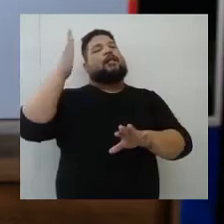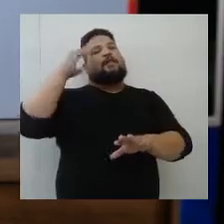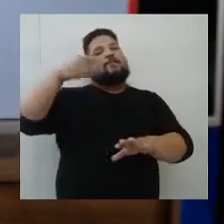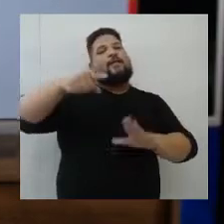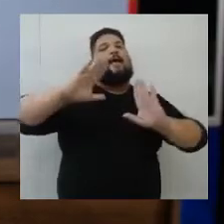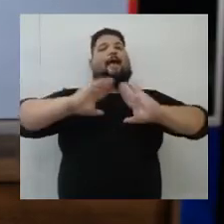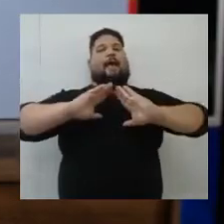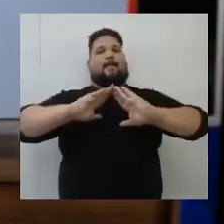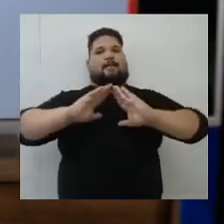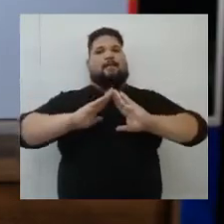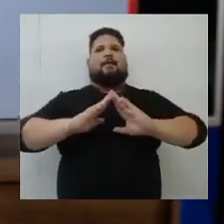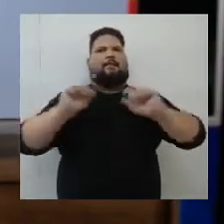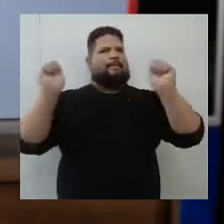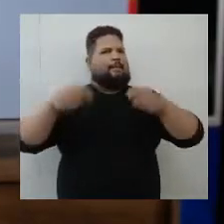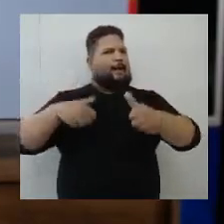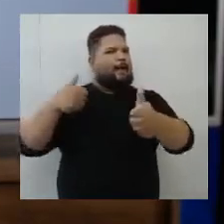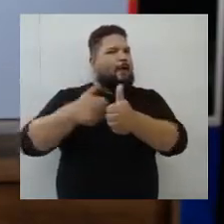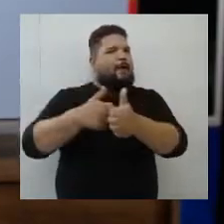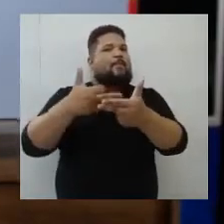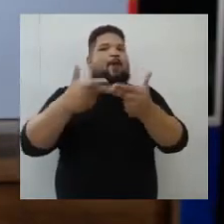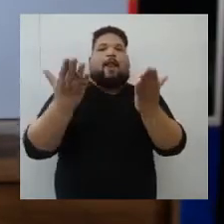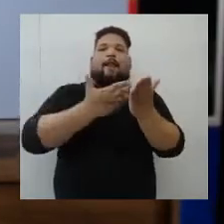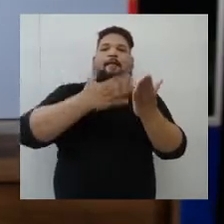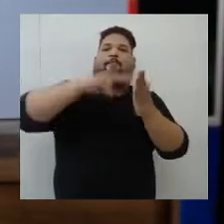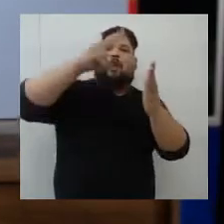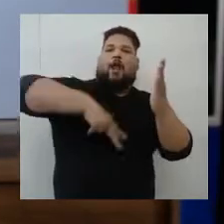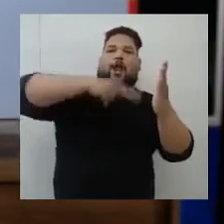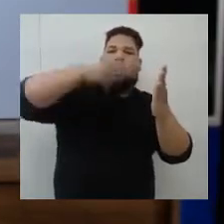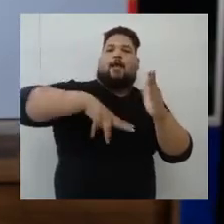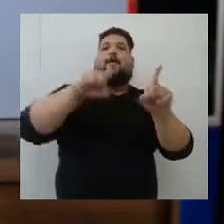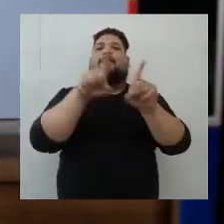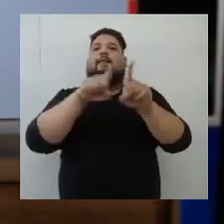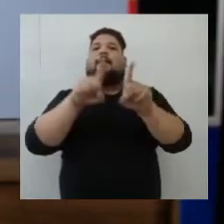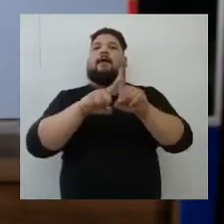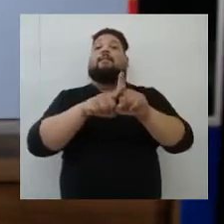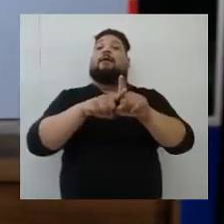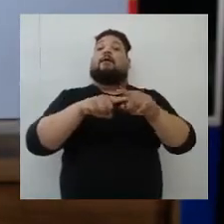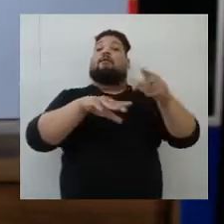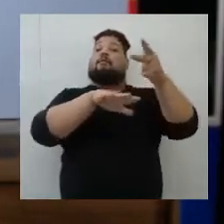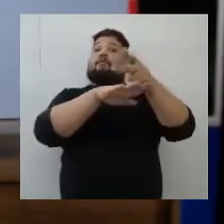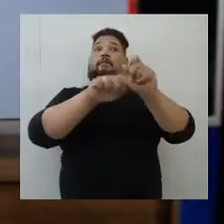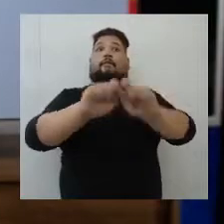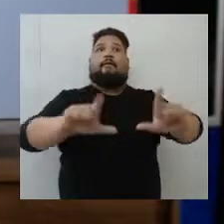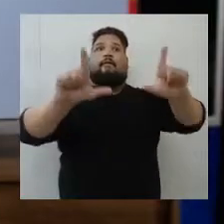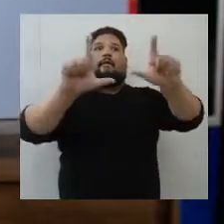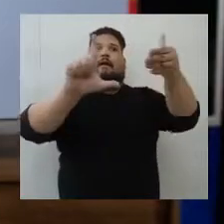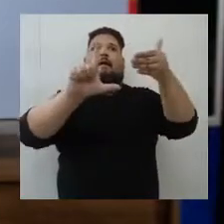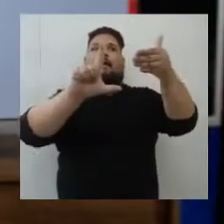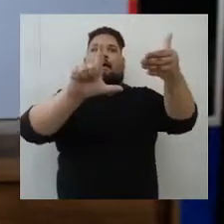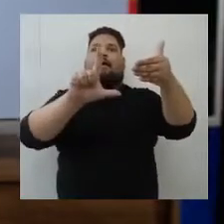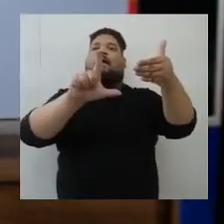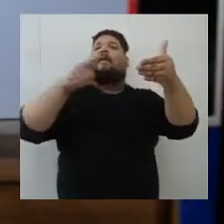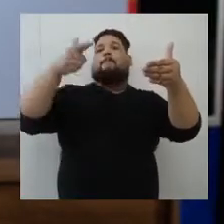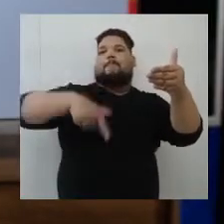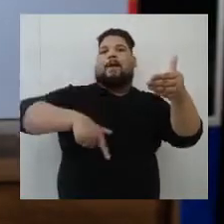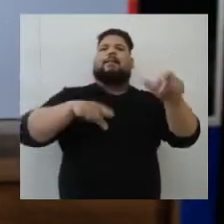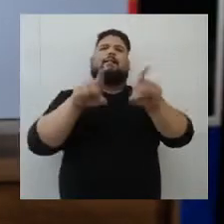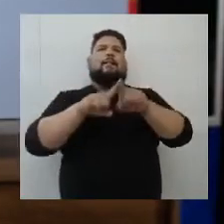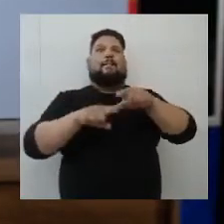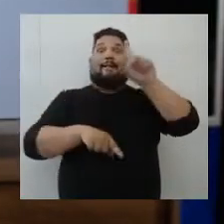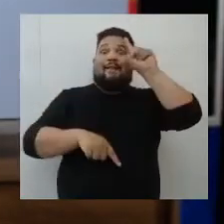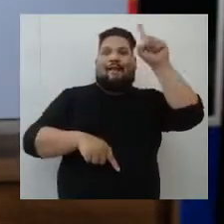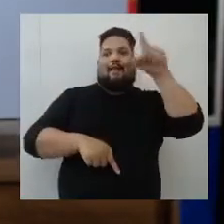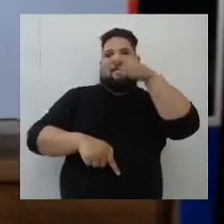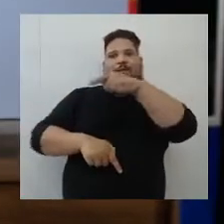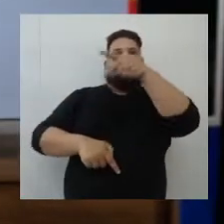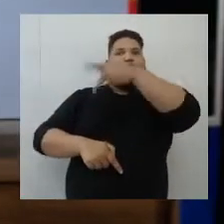casa vai fazer o seu acompanhamento pelo livro didático e por outras videoaulas. Sem falar que aquele teu professor, que hoje